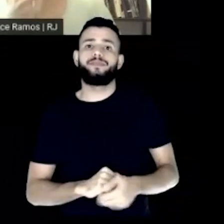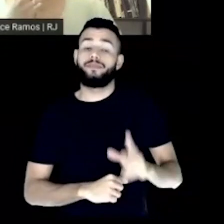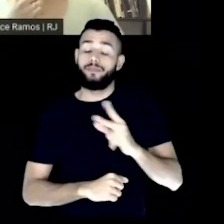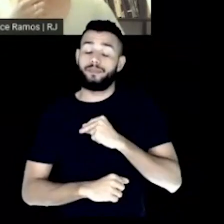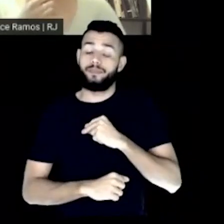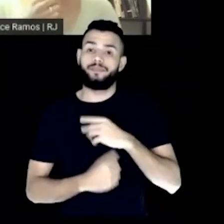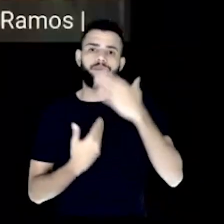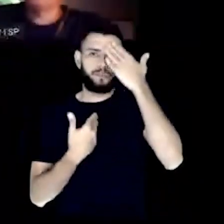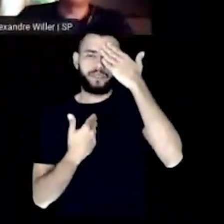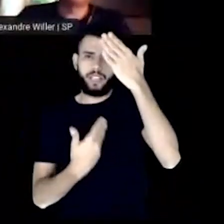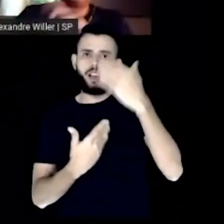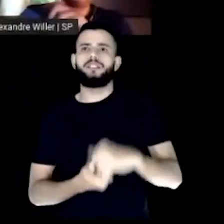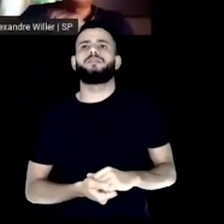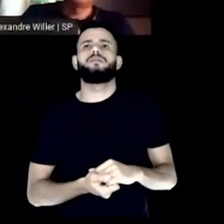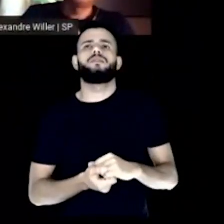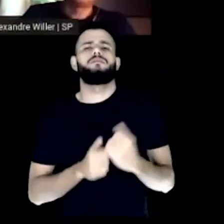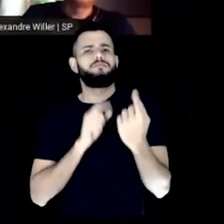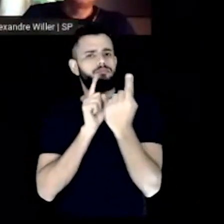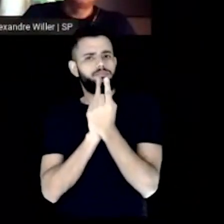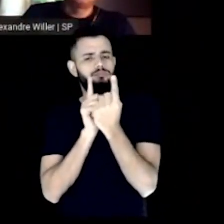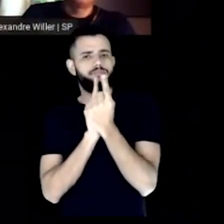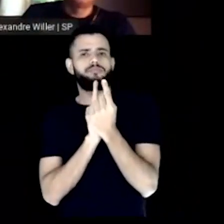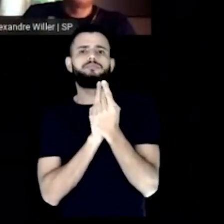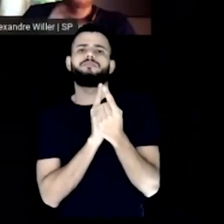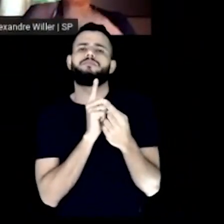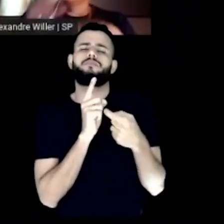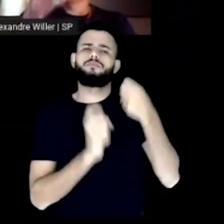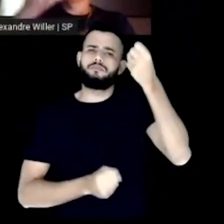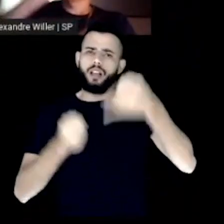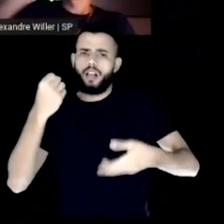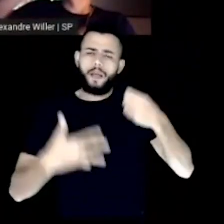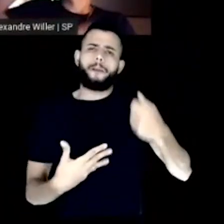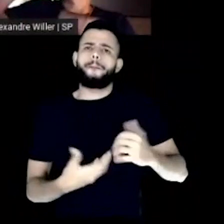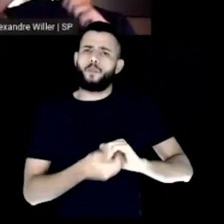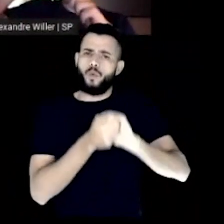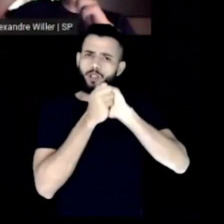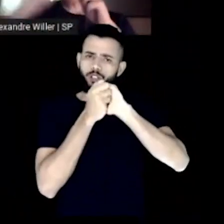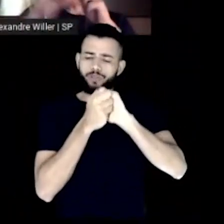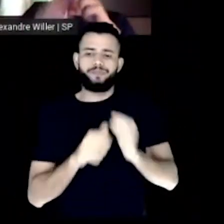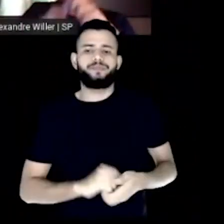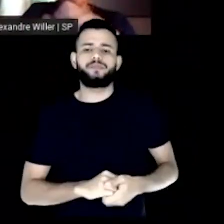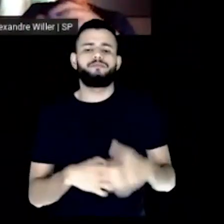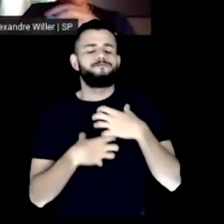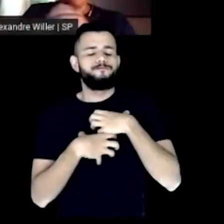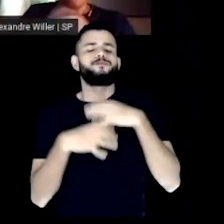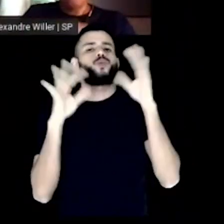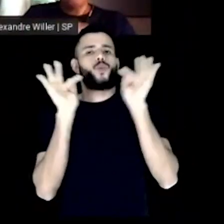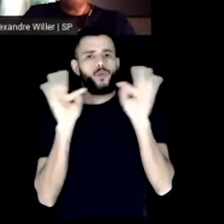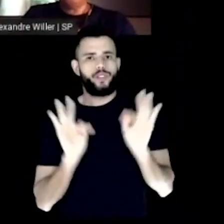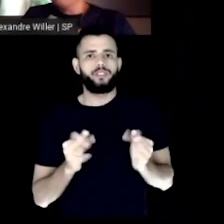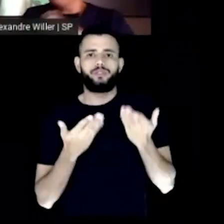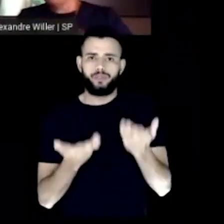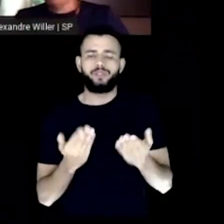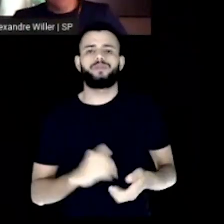Uau! Muito obrigado por todo esse retorno, pelas palavras, pelo elogio.